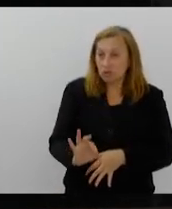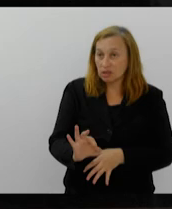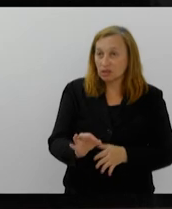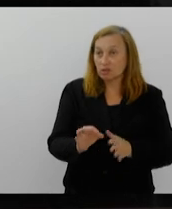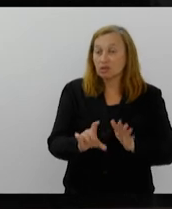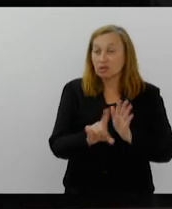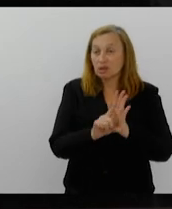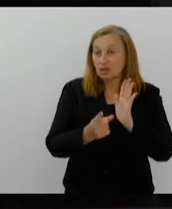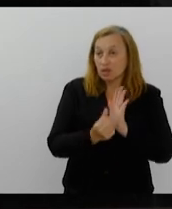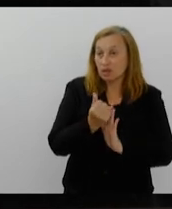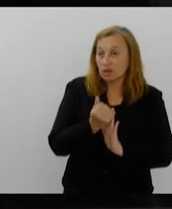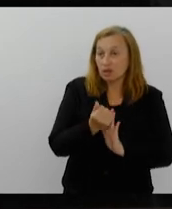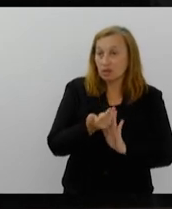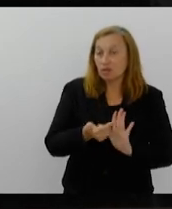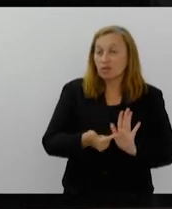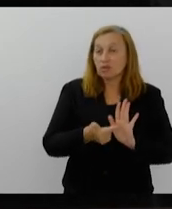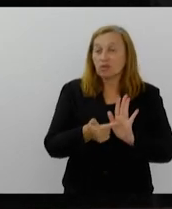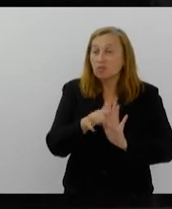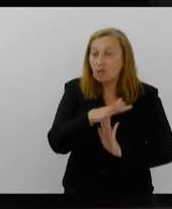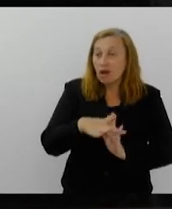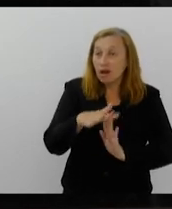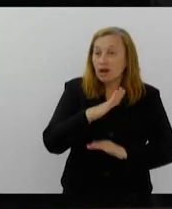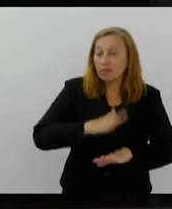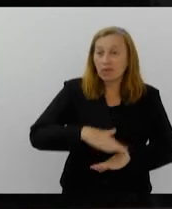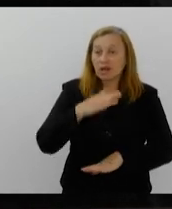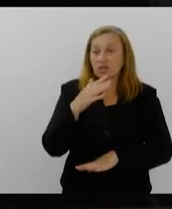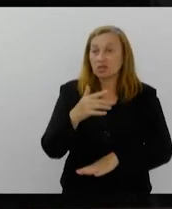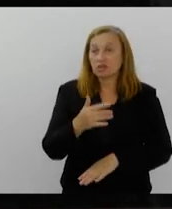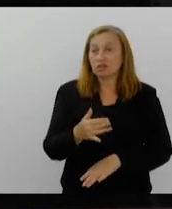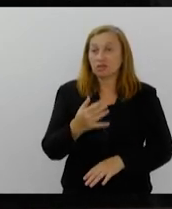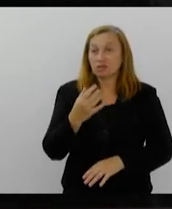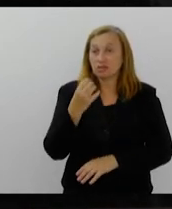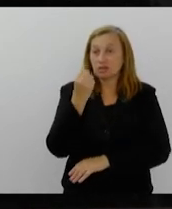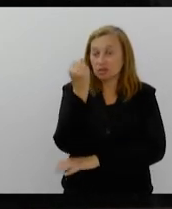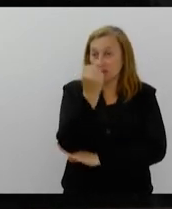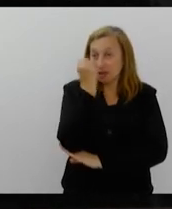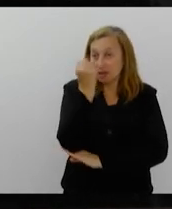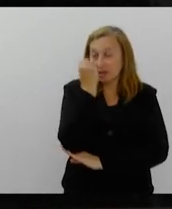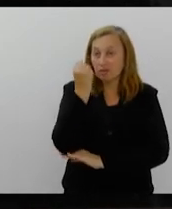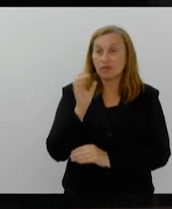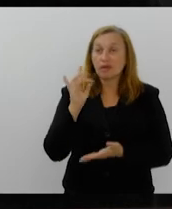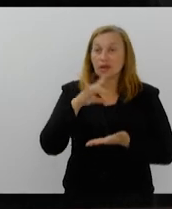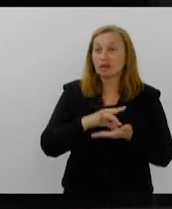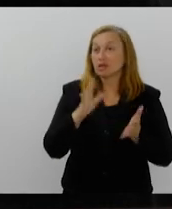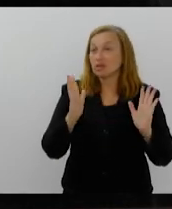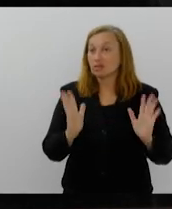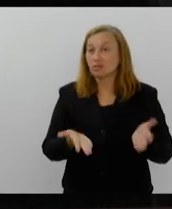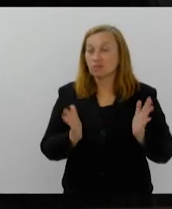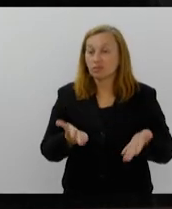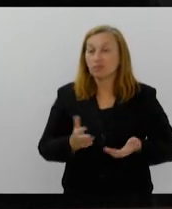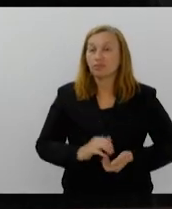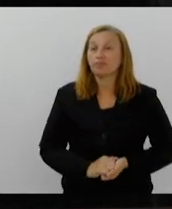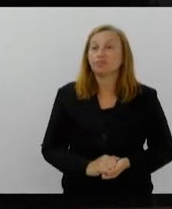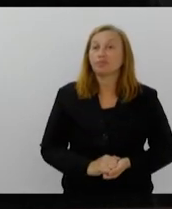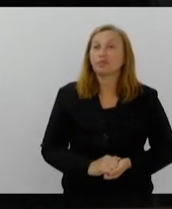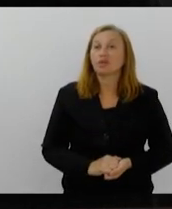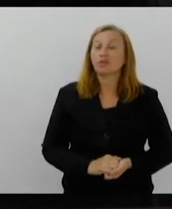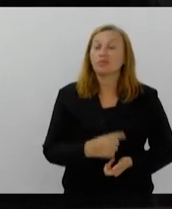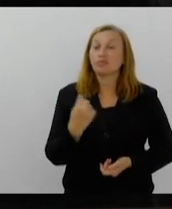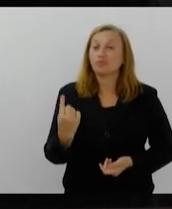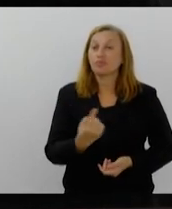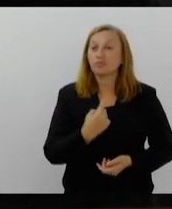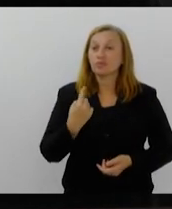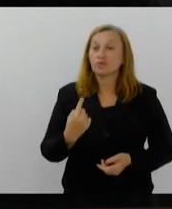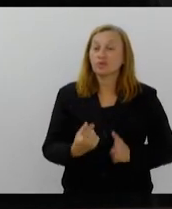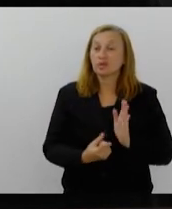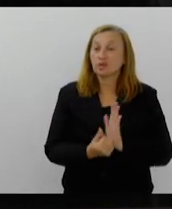LOA nos leva para um cenário ainda mais temerário, porque a nossa realidade hoje é que as nossas